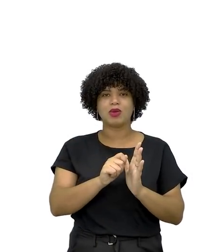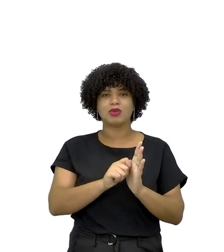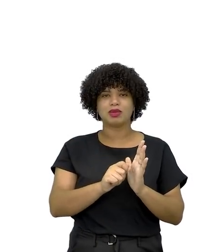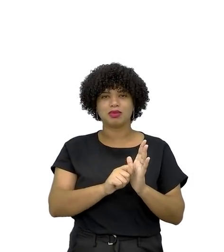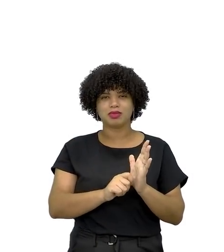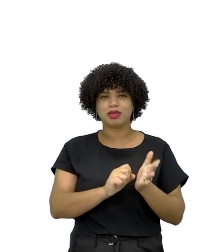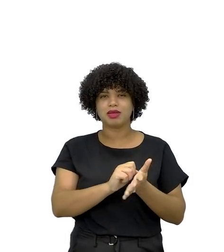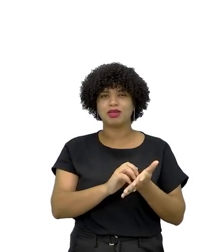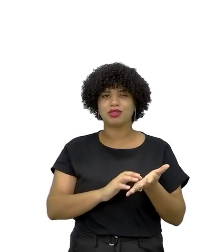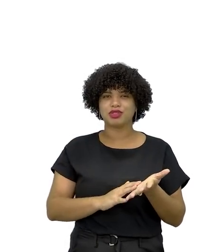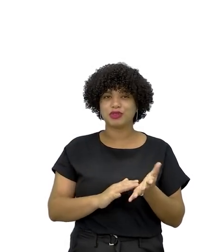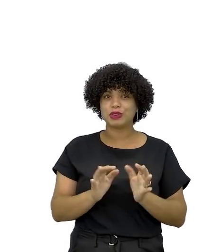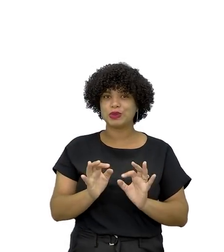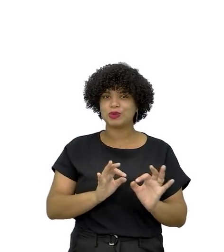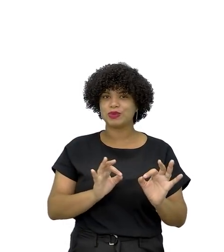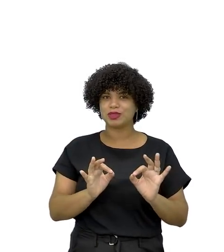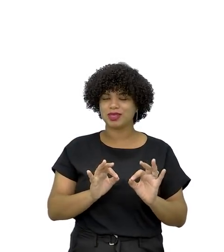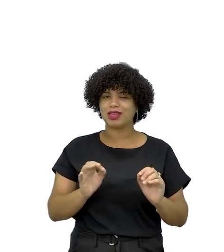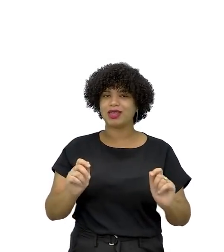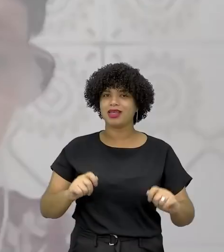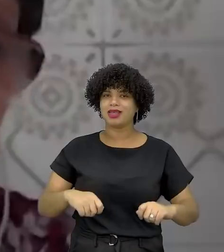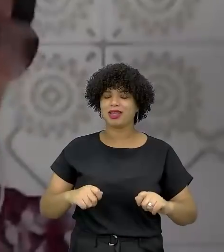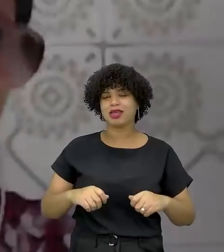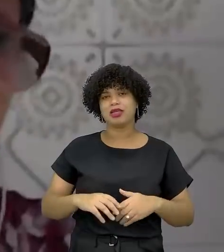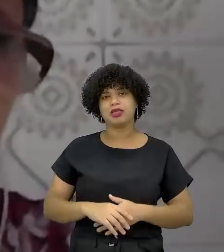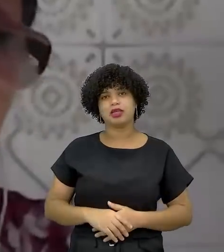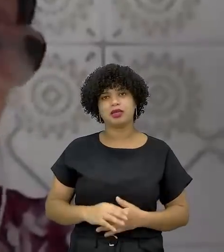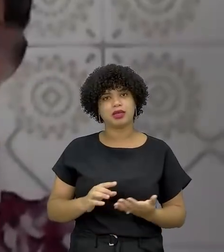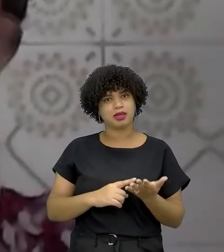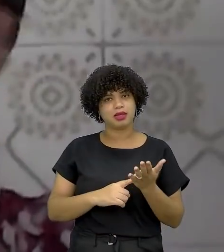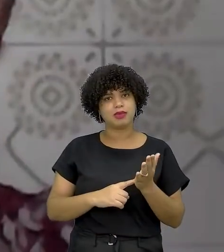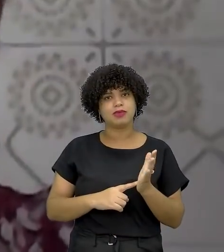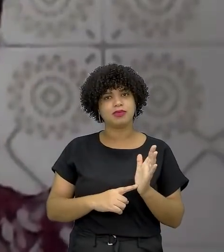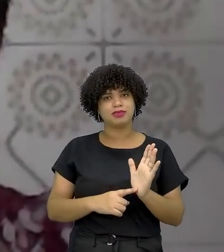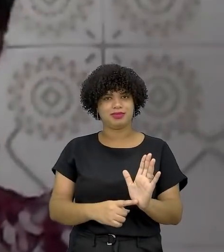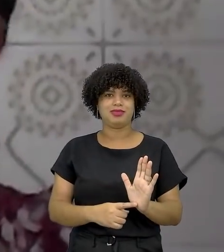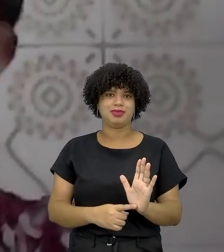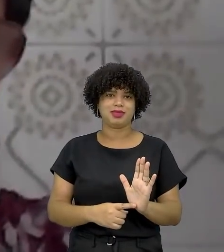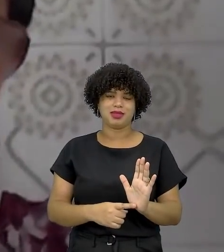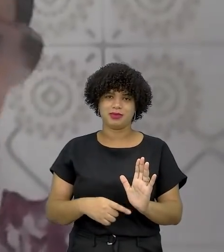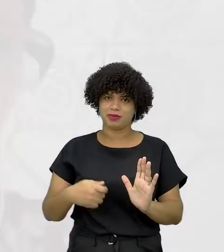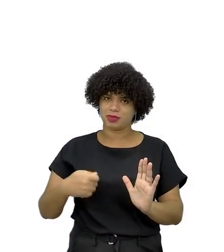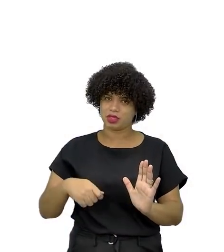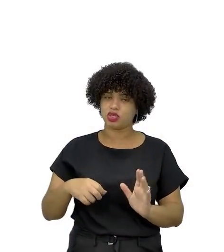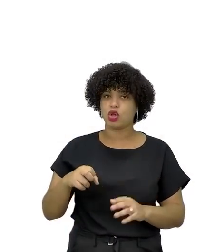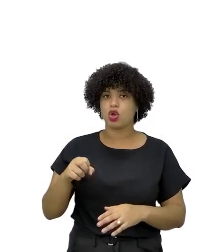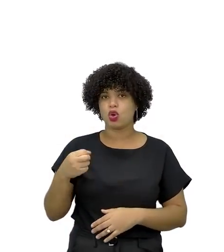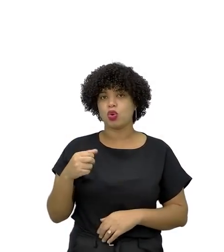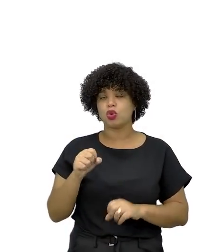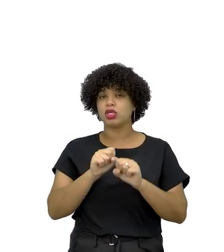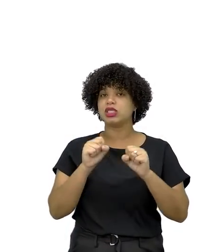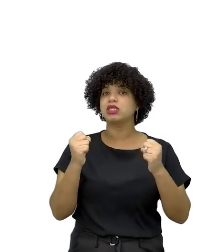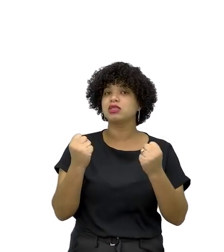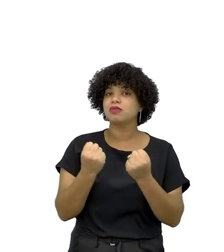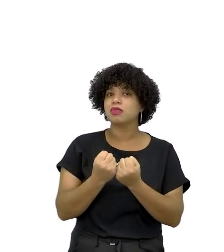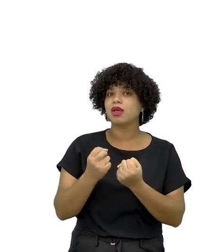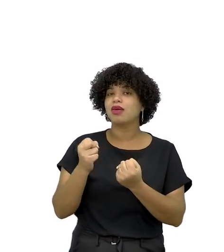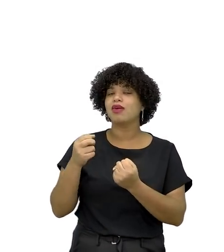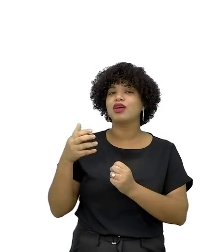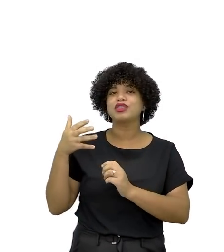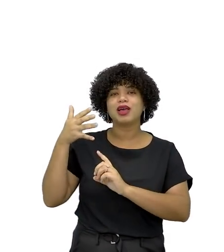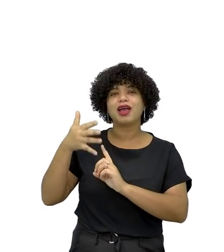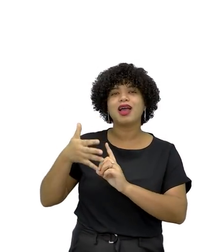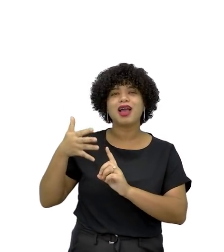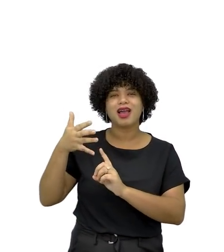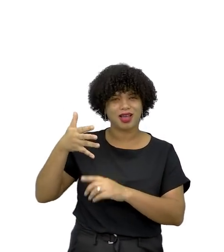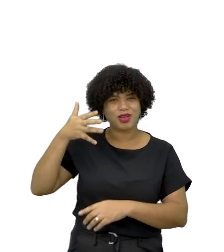quanto ele é importante de ser apresentado, tá? Ou em forma de seminário, ou em forma de debate,